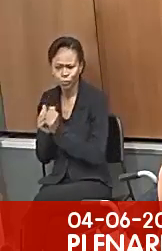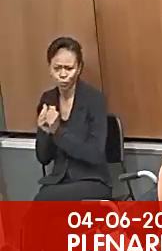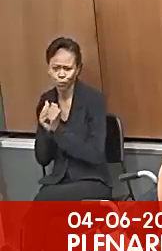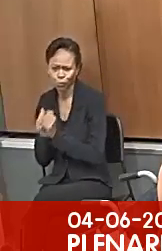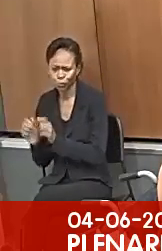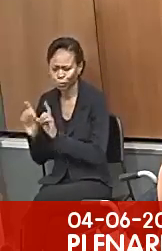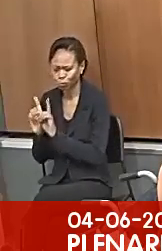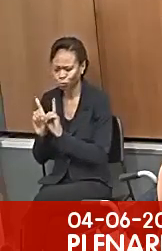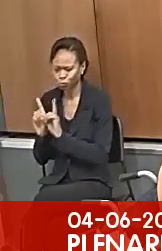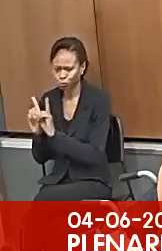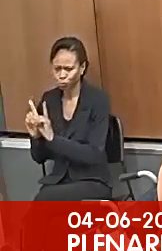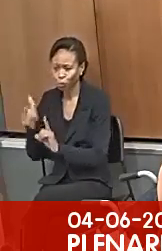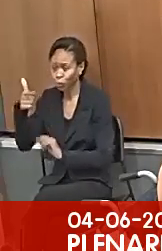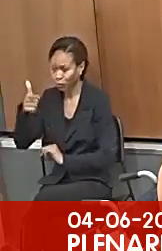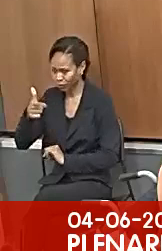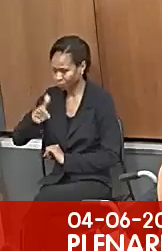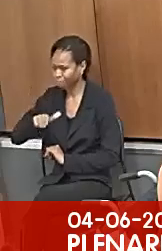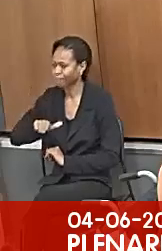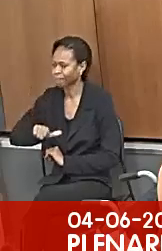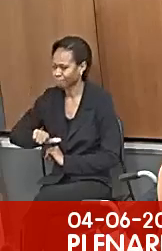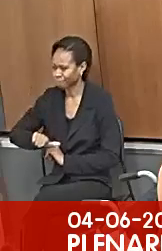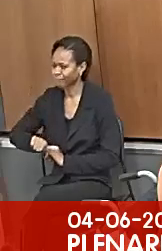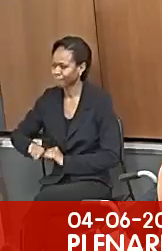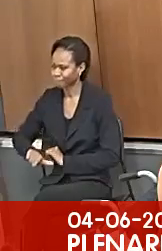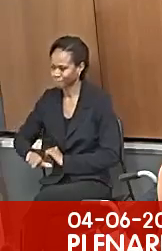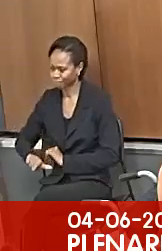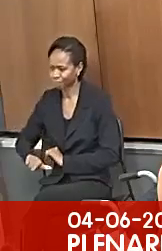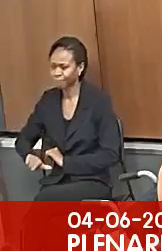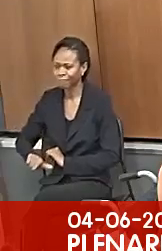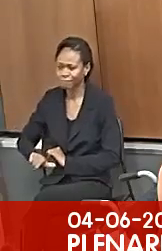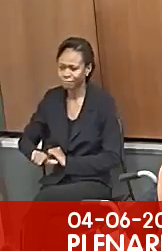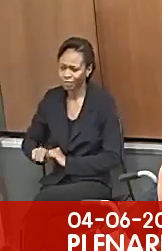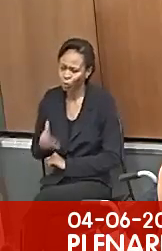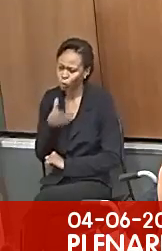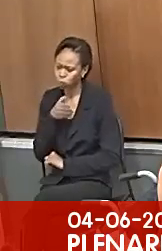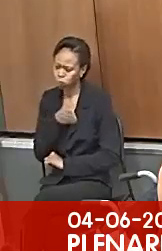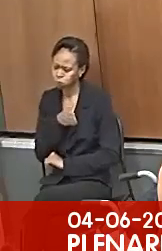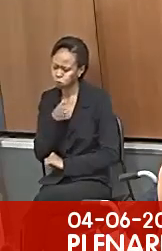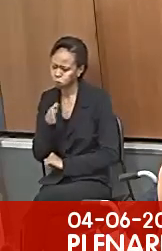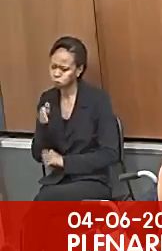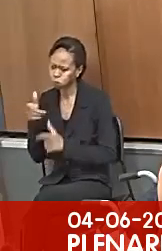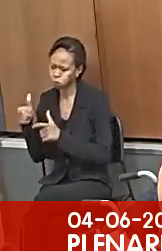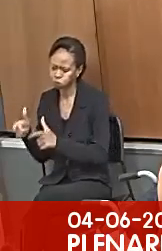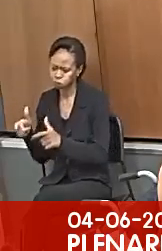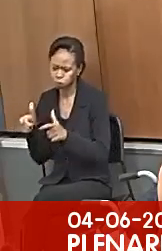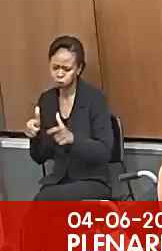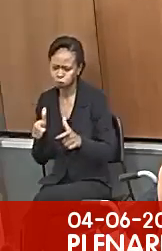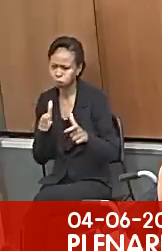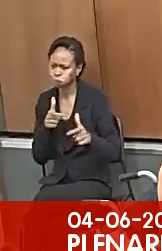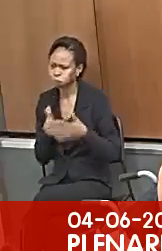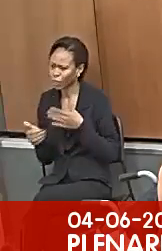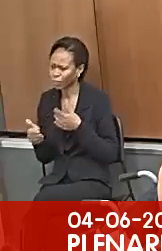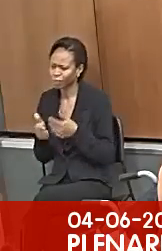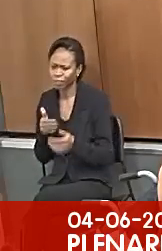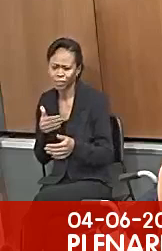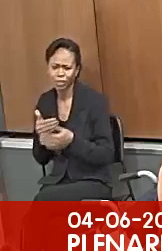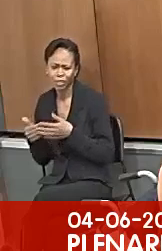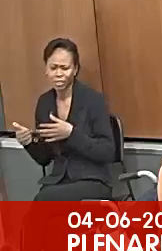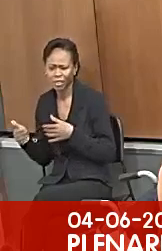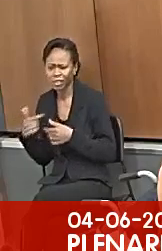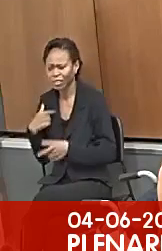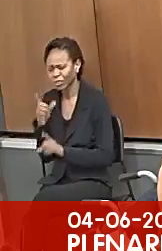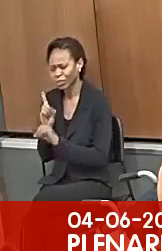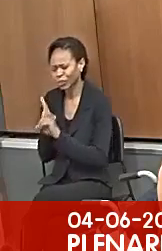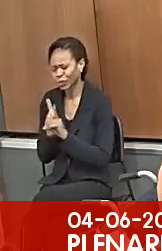seu lado de novo, vou a qualquer lugar. Se estar com